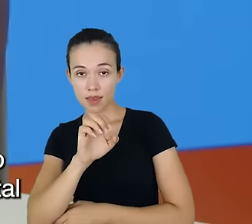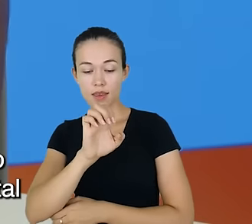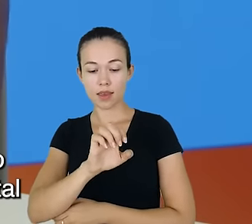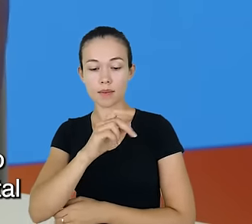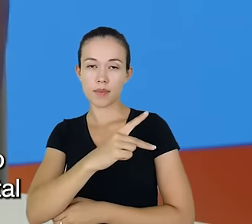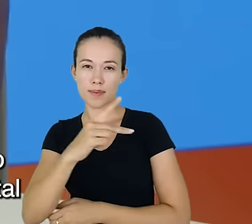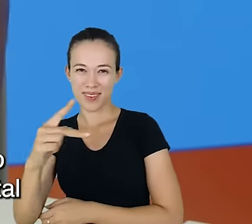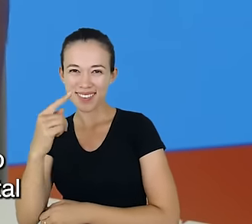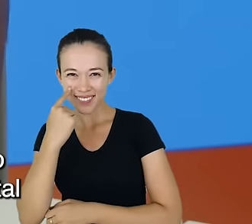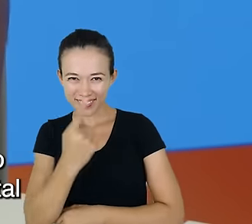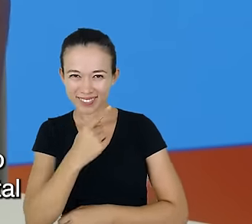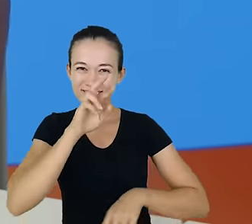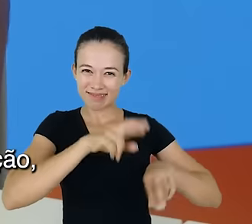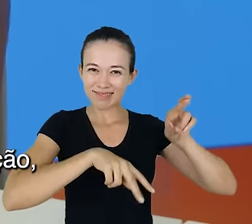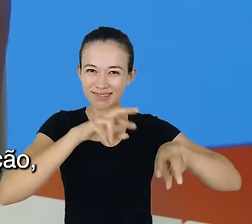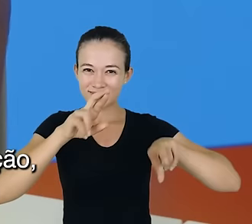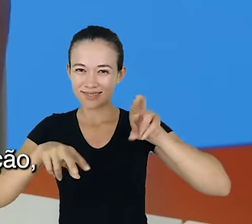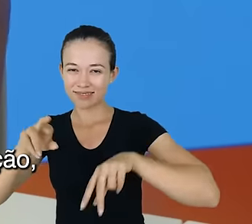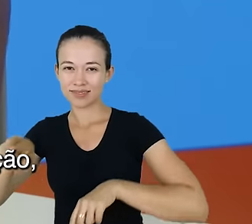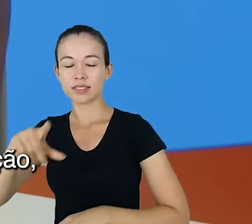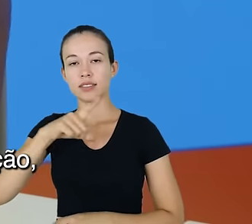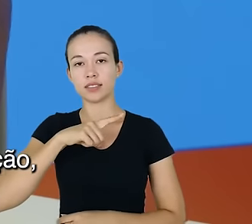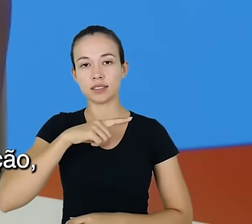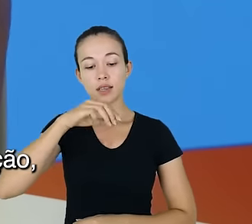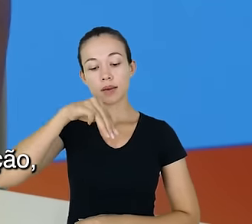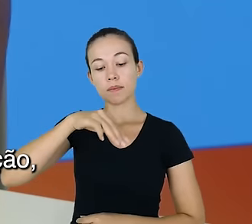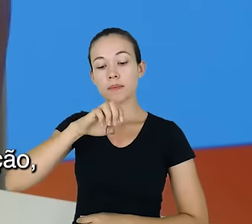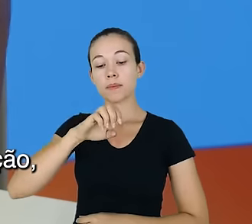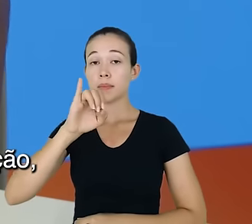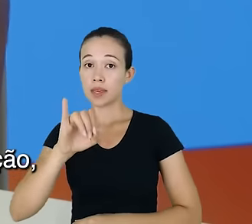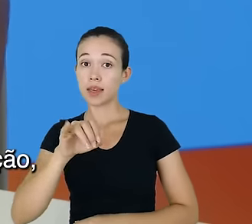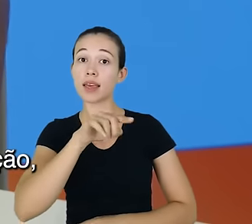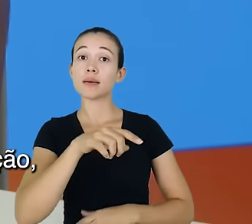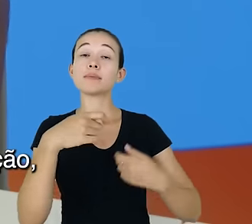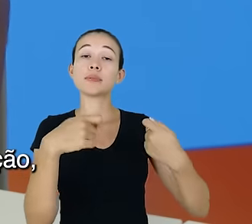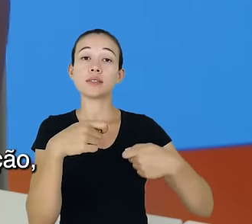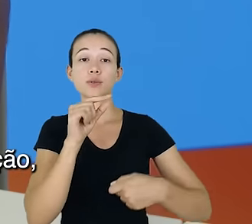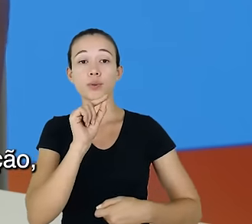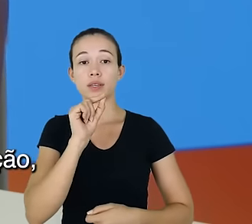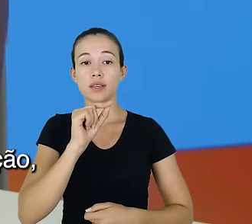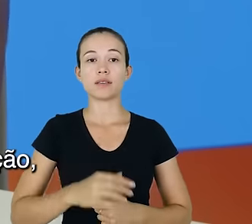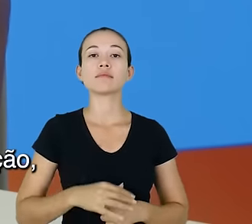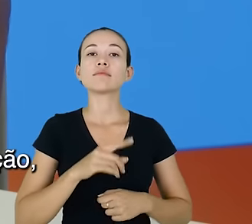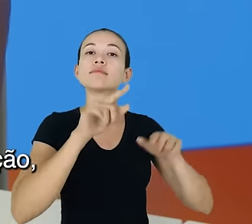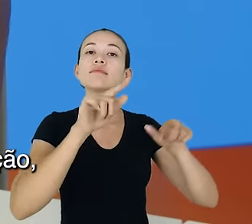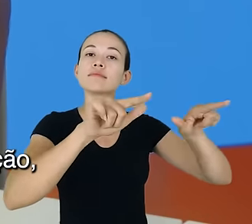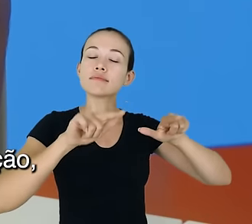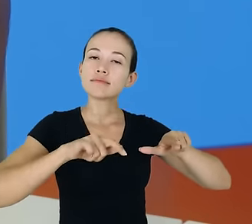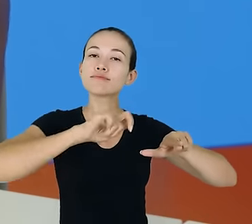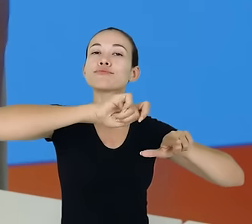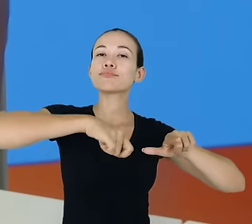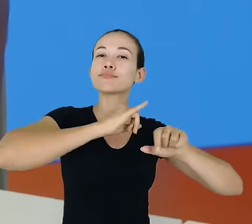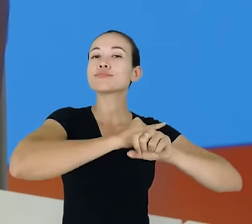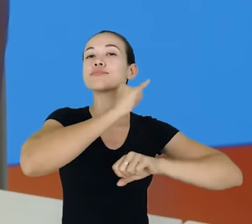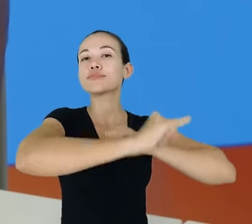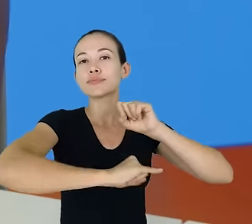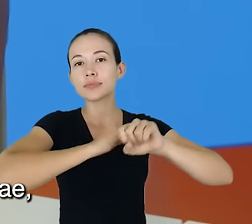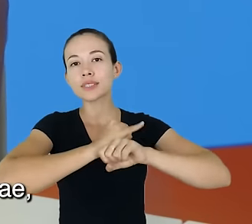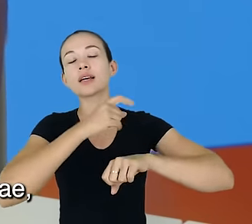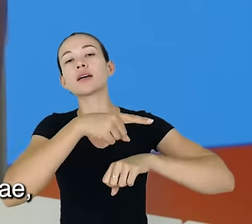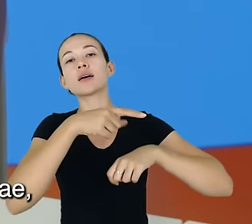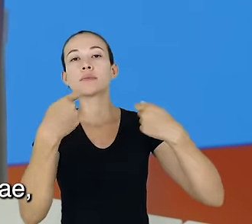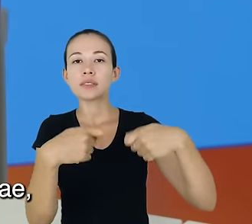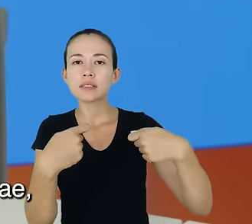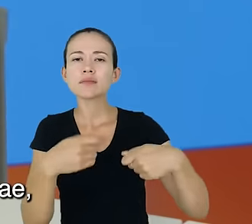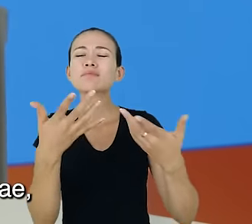certificado digital né e muitas vezes eh existe né aquela observação fala Poxa por que que eu preciso certificado digital